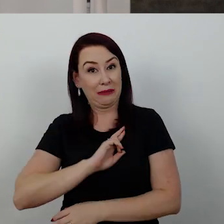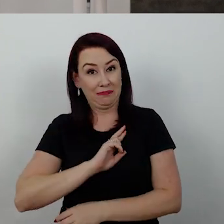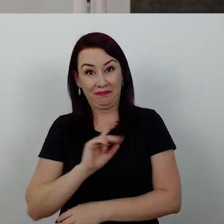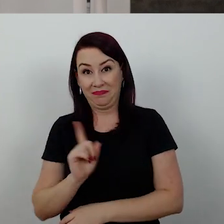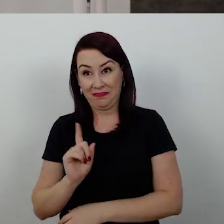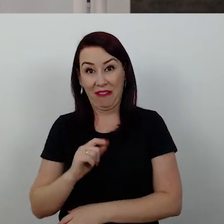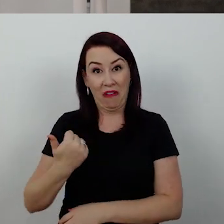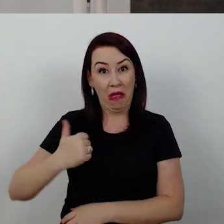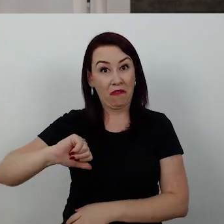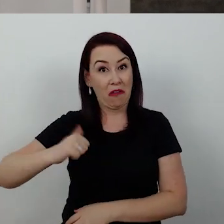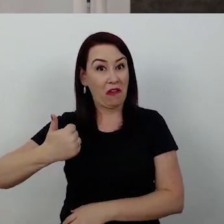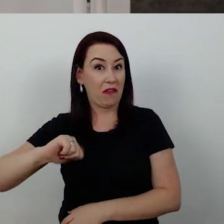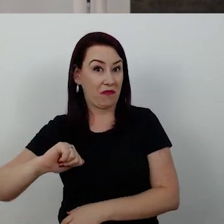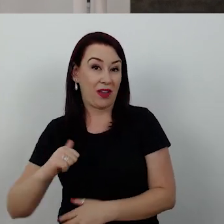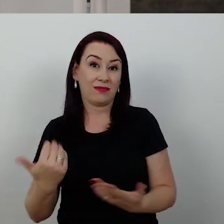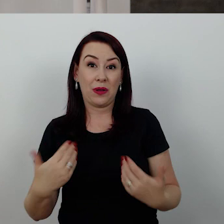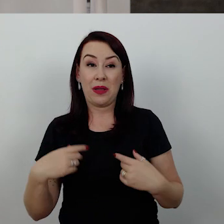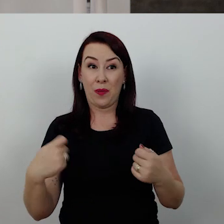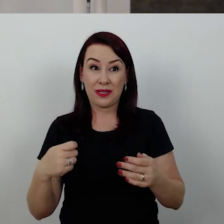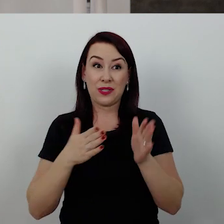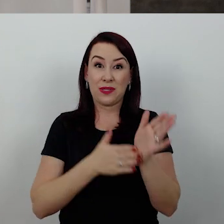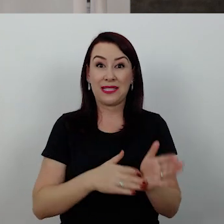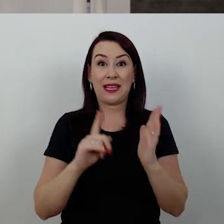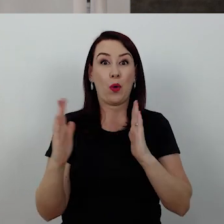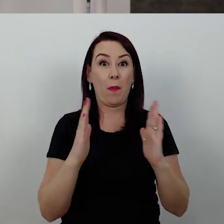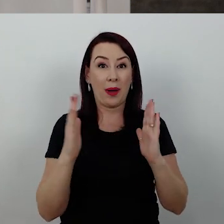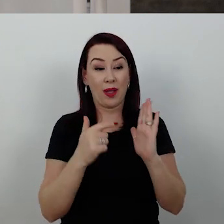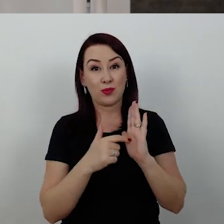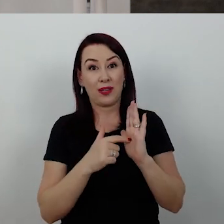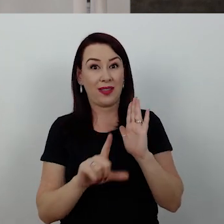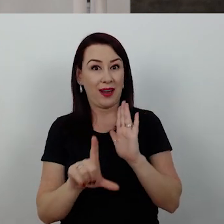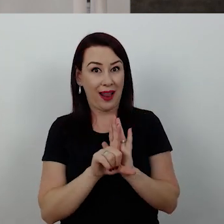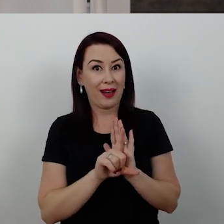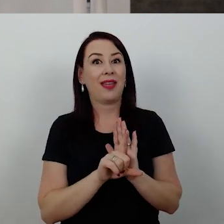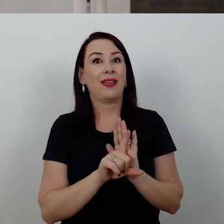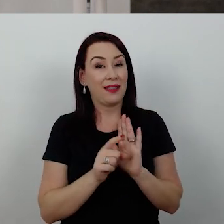certeza que isso vai acontecer, então a gente tem que trabalhar com o prazo que está na lei, né? Então,